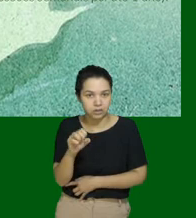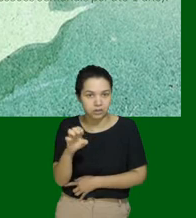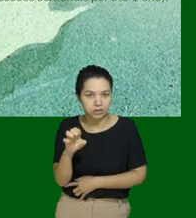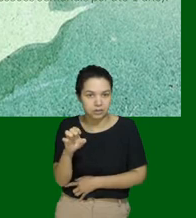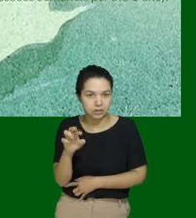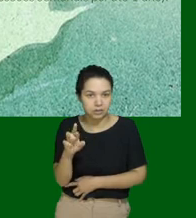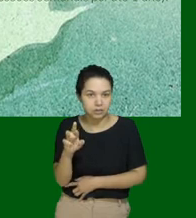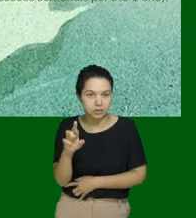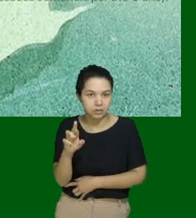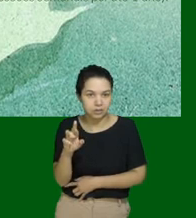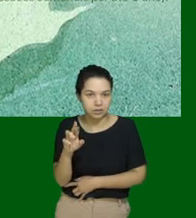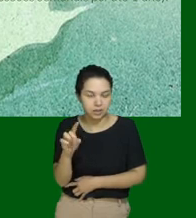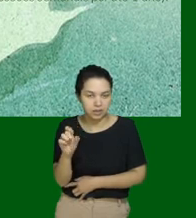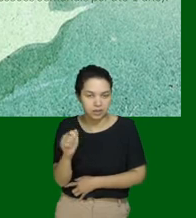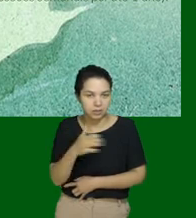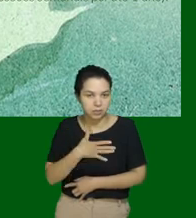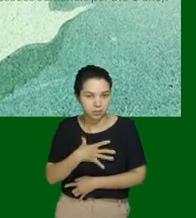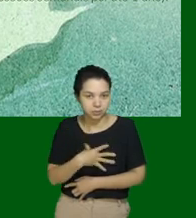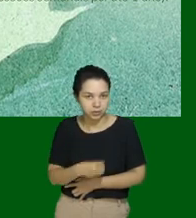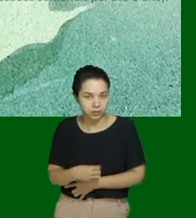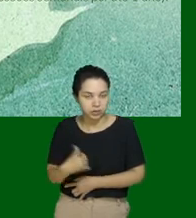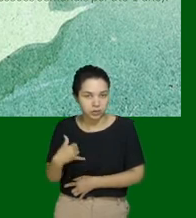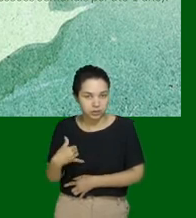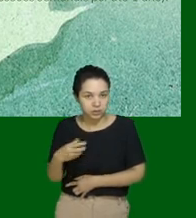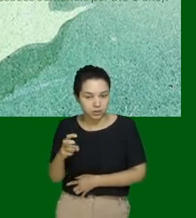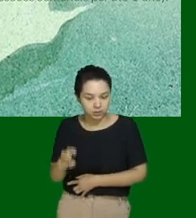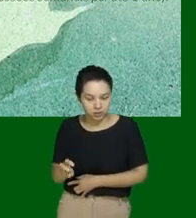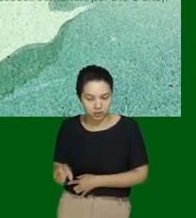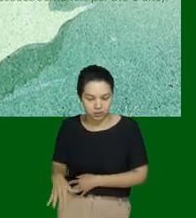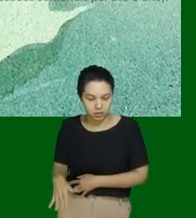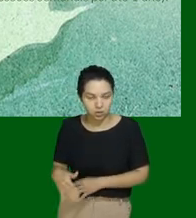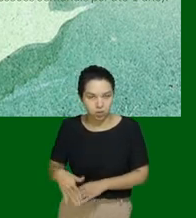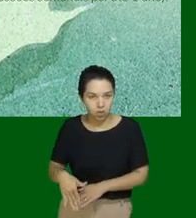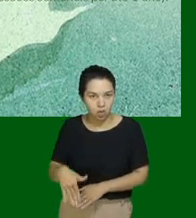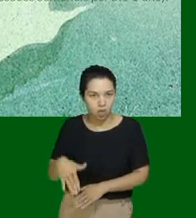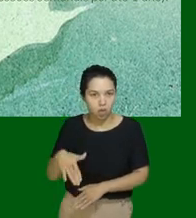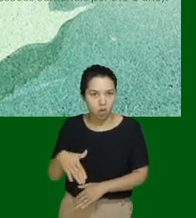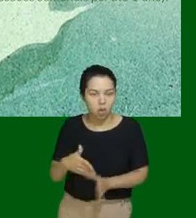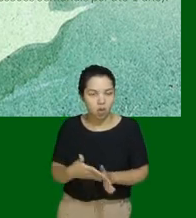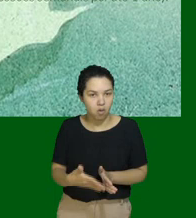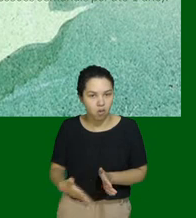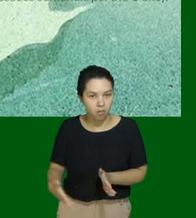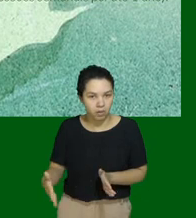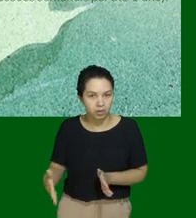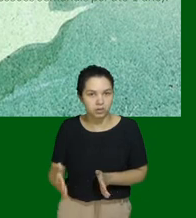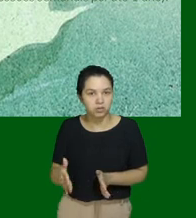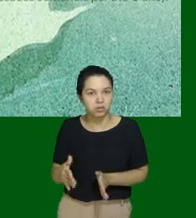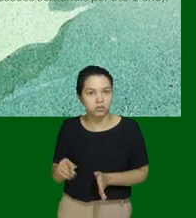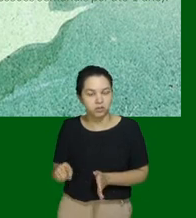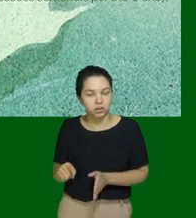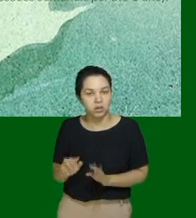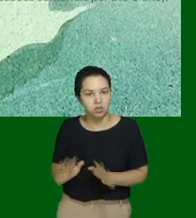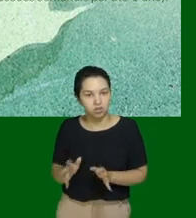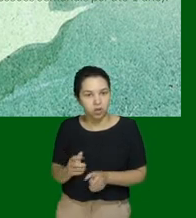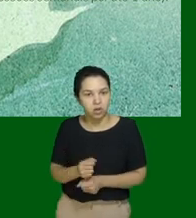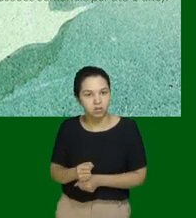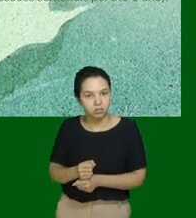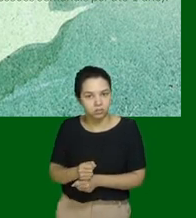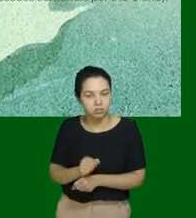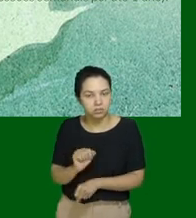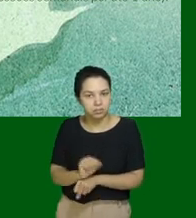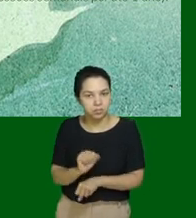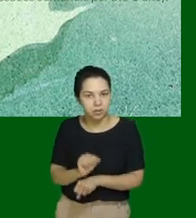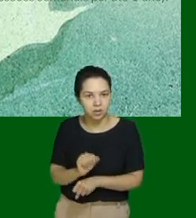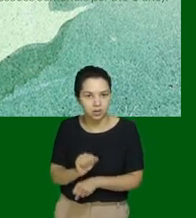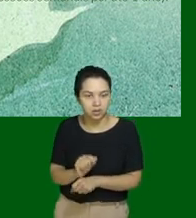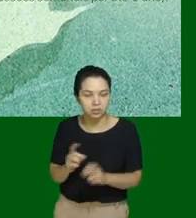está desde há 5 anos. Não, não tem. O CEDRA ainda não tem 5 anos. Está bastante tempo esperando ser atendido. E essa é